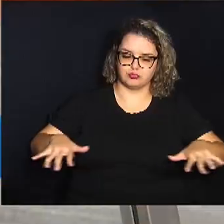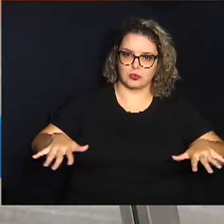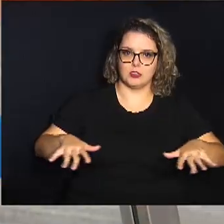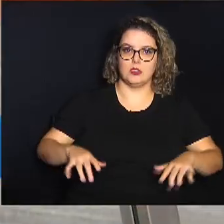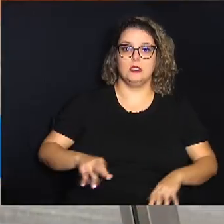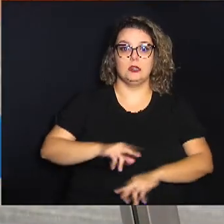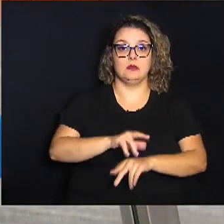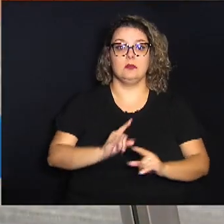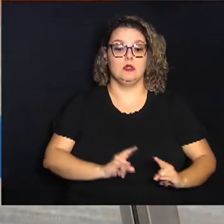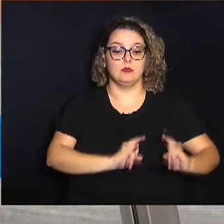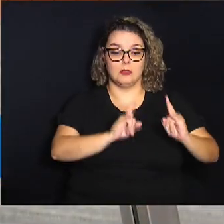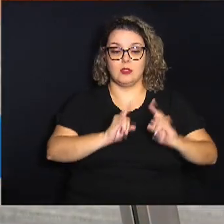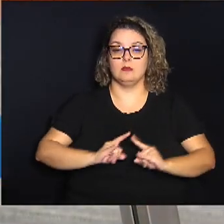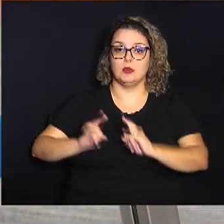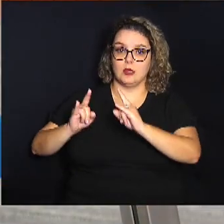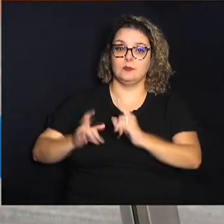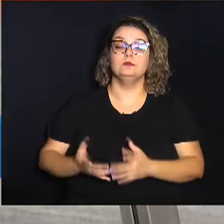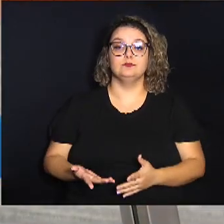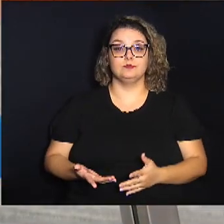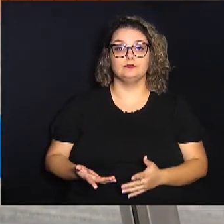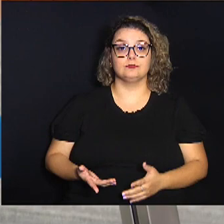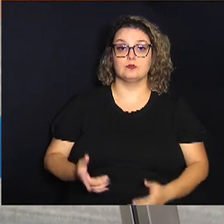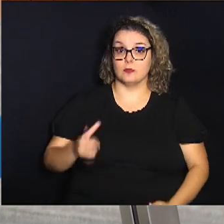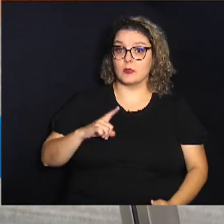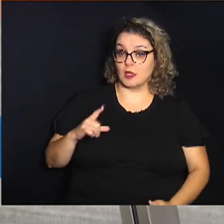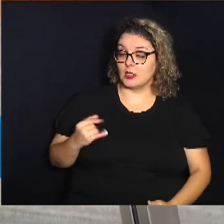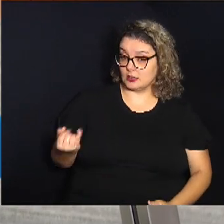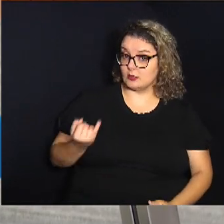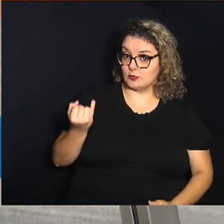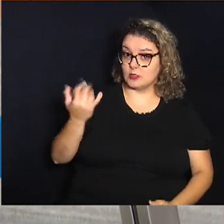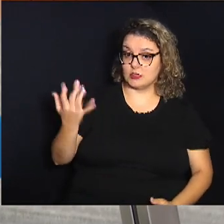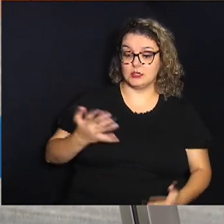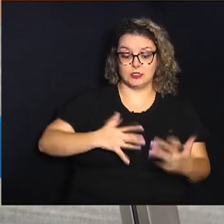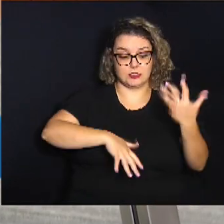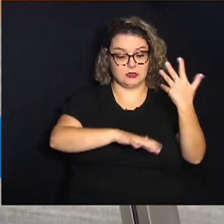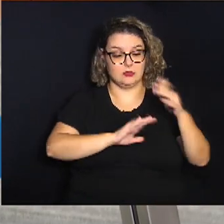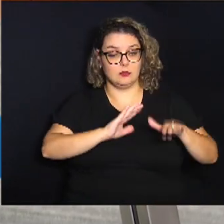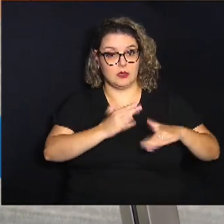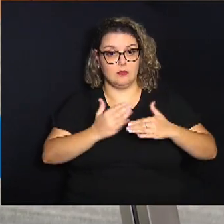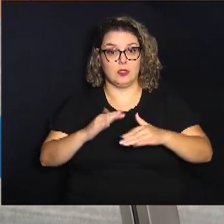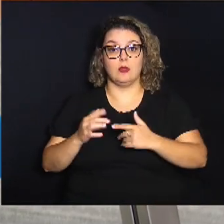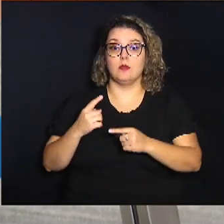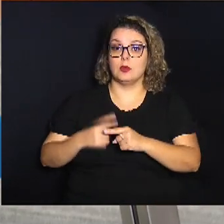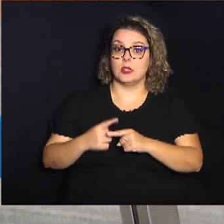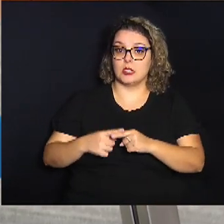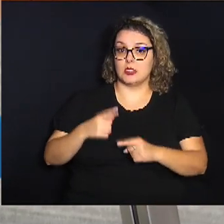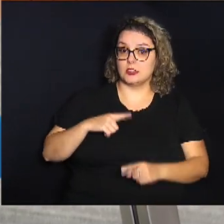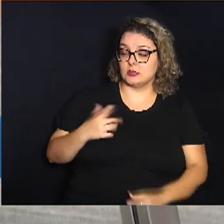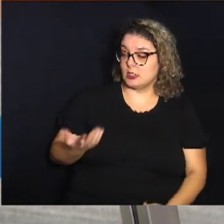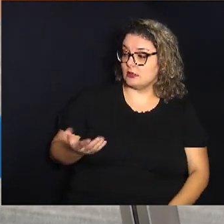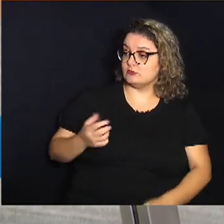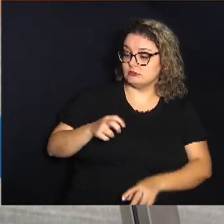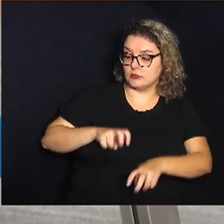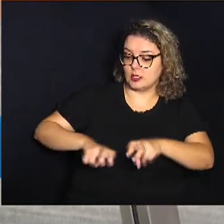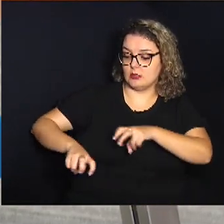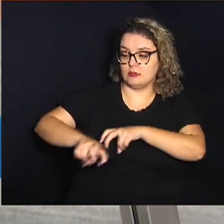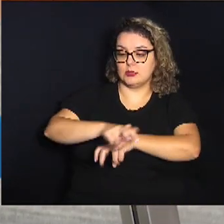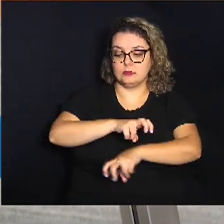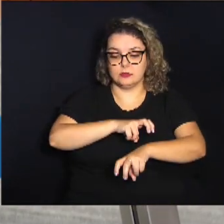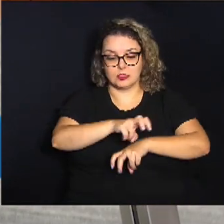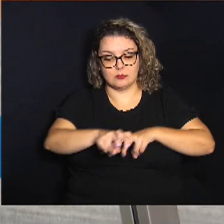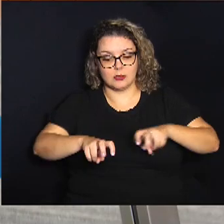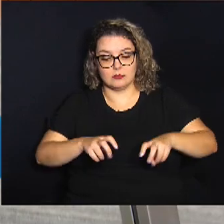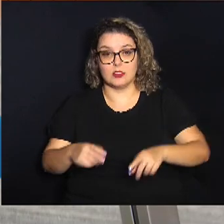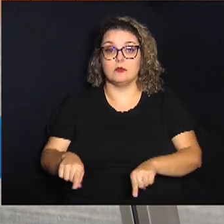prédios. E é importante ter essas praças nesses bairros, até porque existe a socialização dos pets, mas também